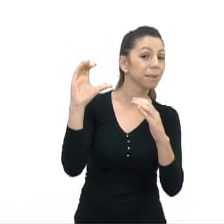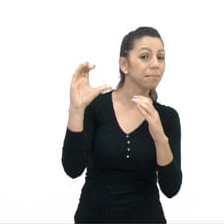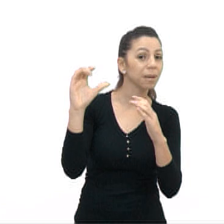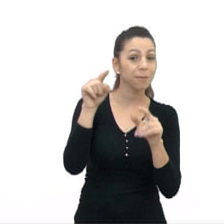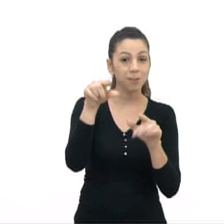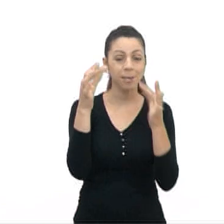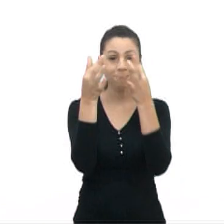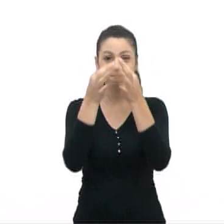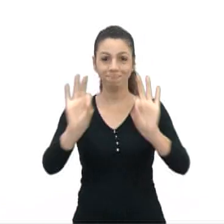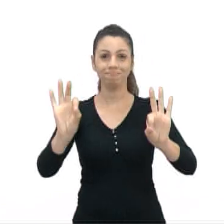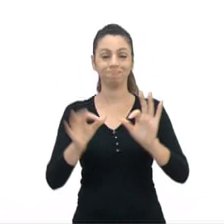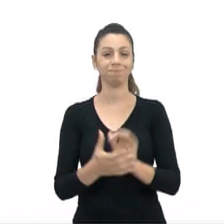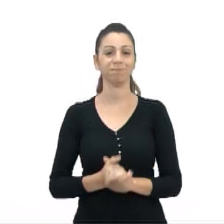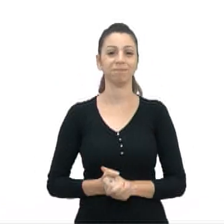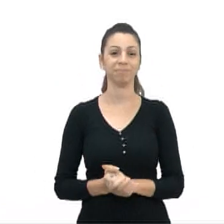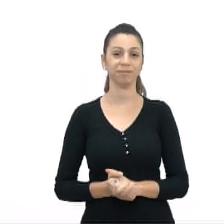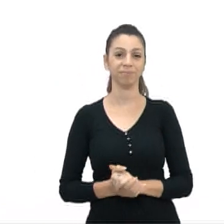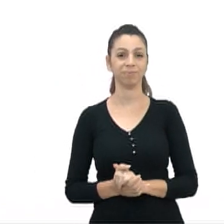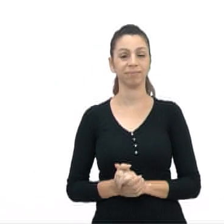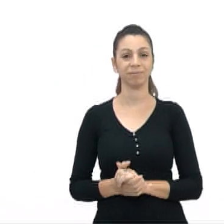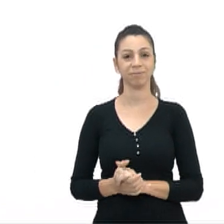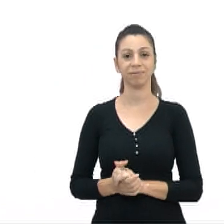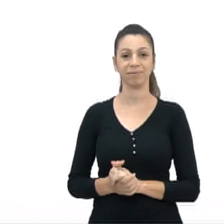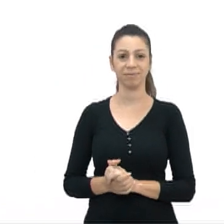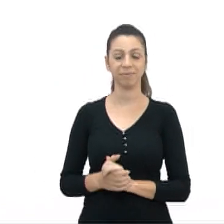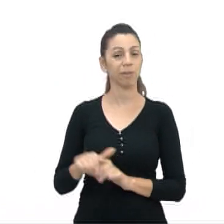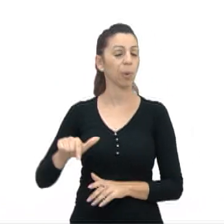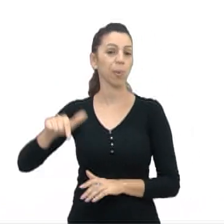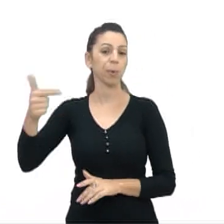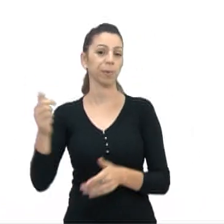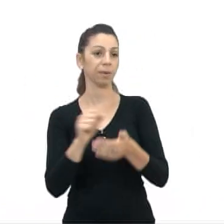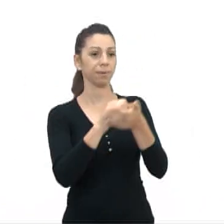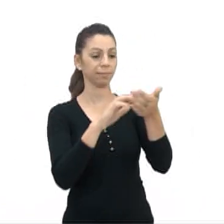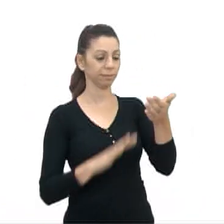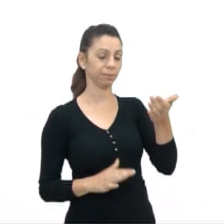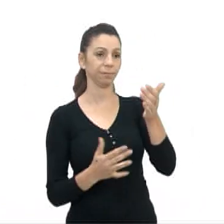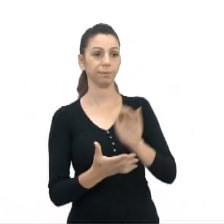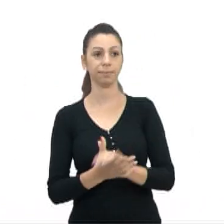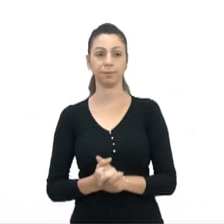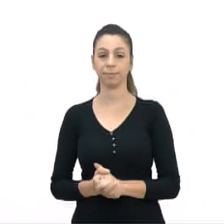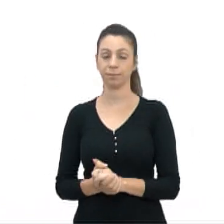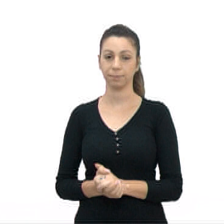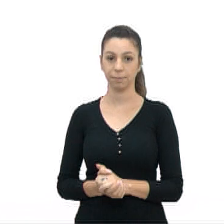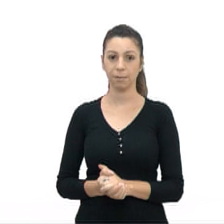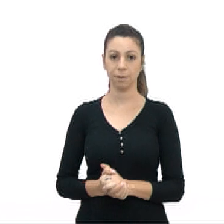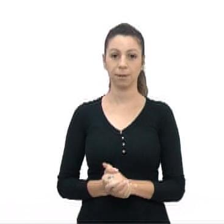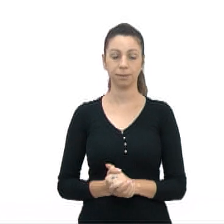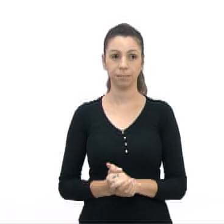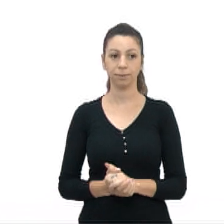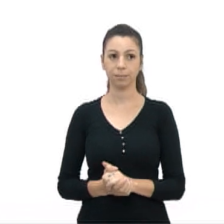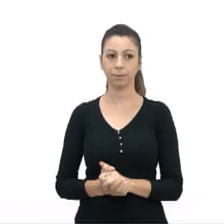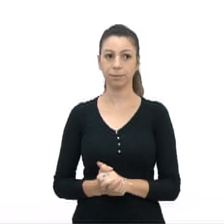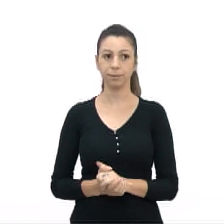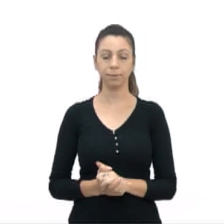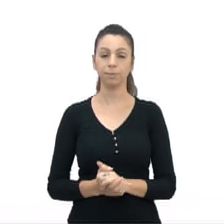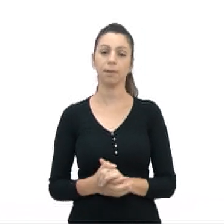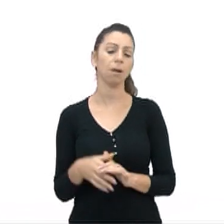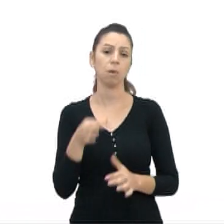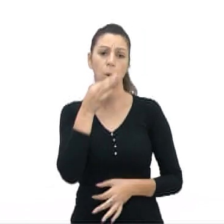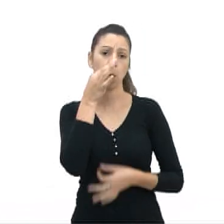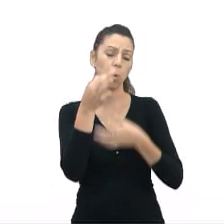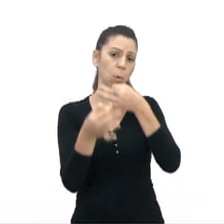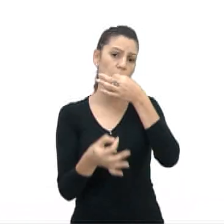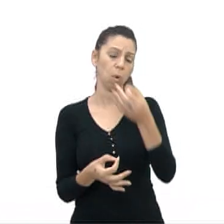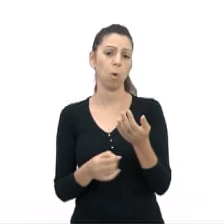assim. Vamos ao próximo exercício. Quais são os argumentos